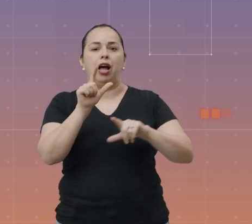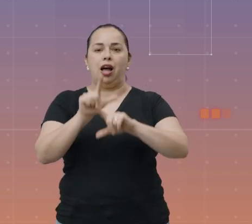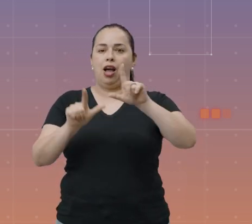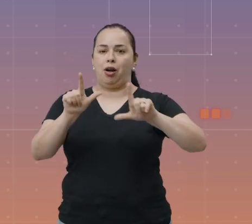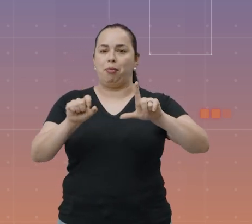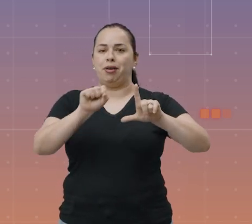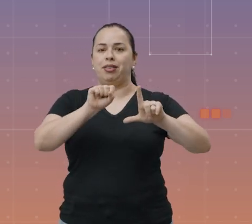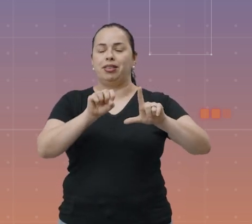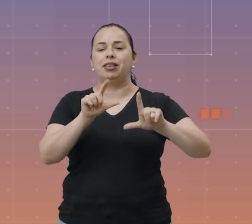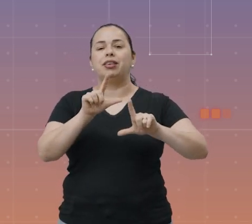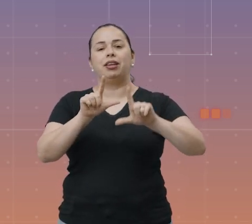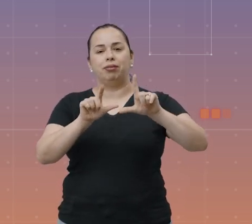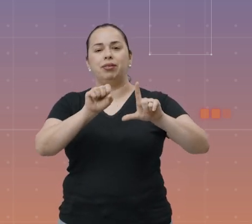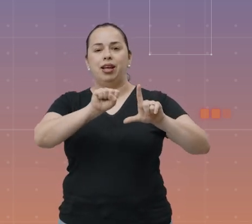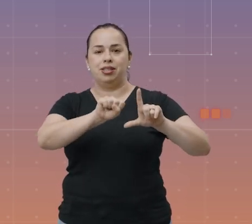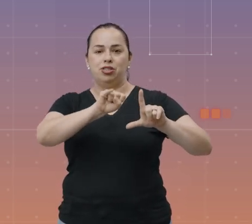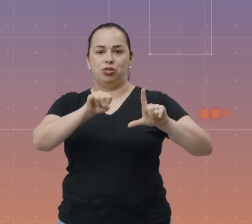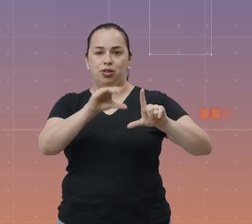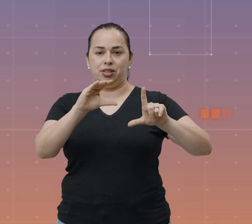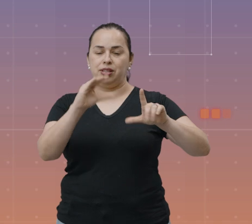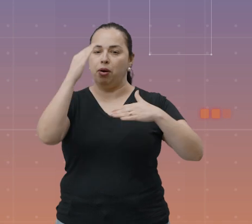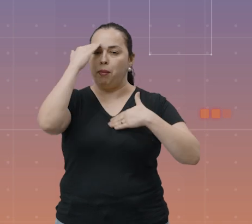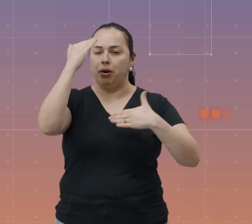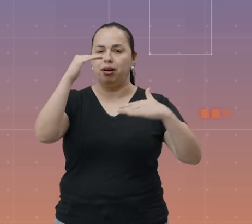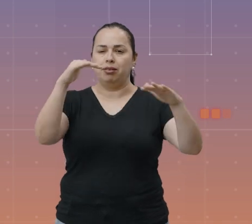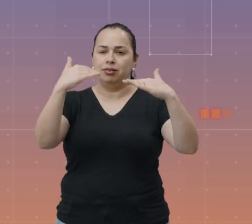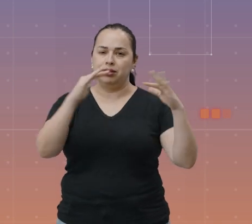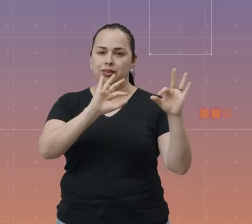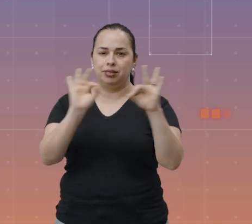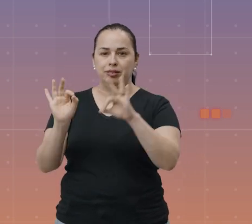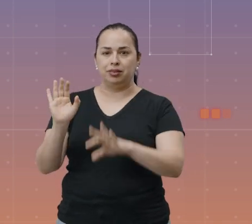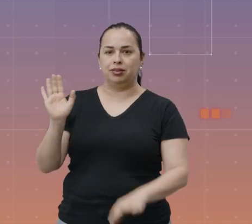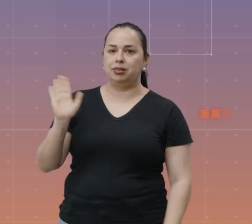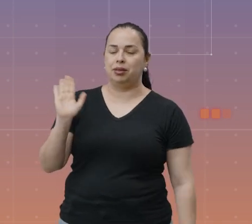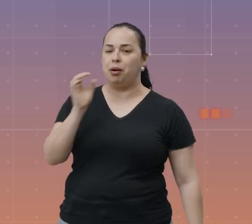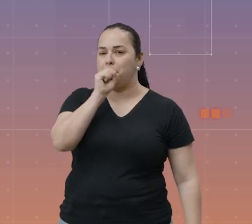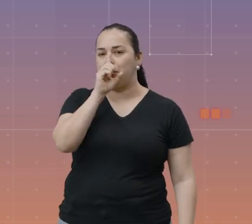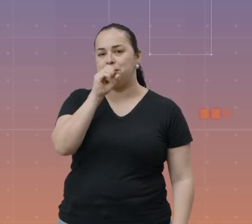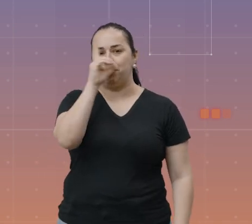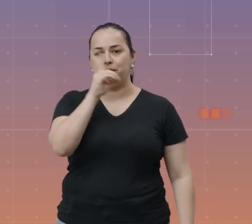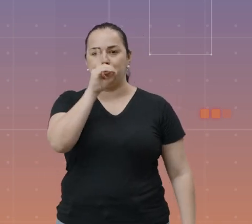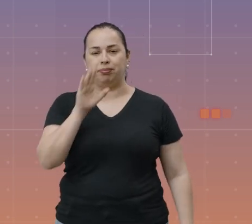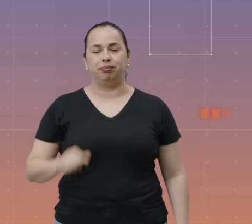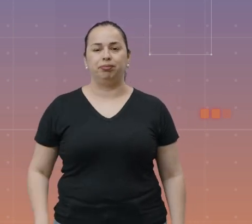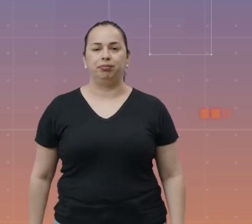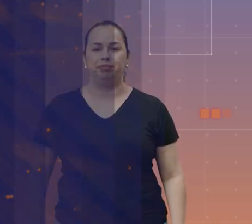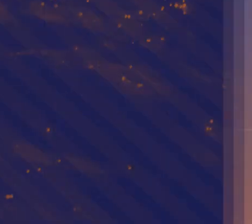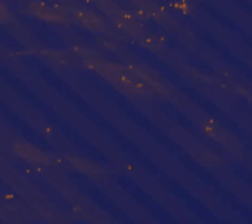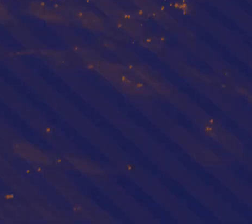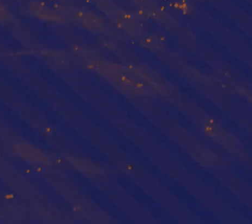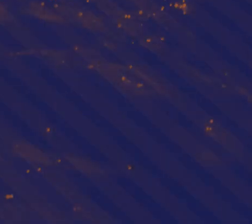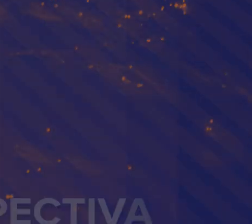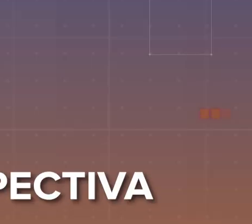através do @TV Câmara SJC. Muito obrigado pela companhia até agora e um bom fim de semana.